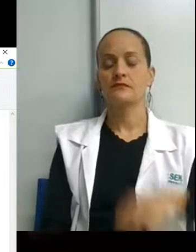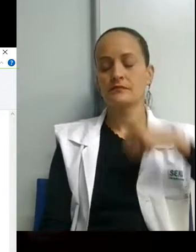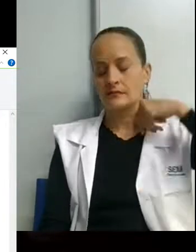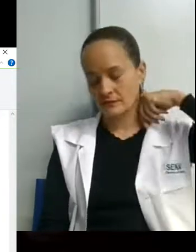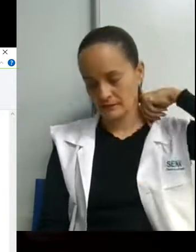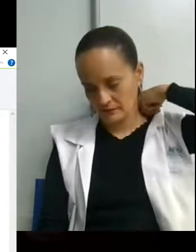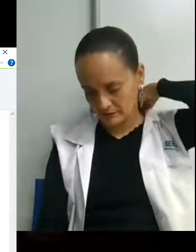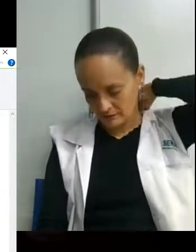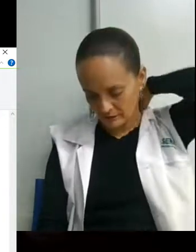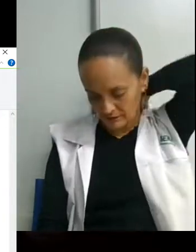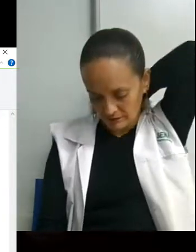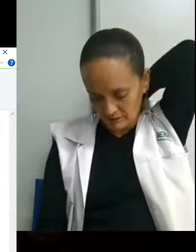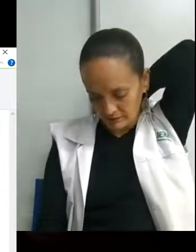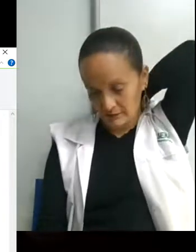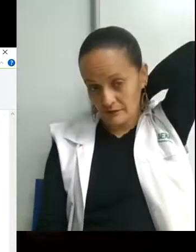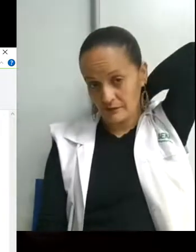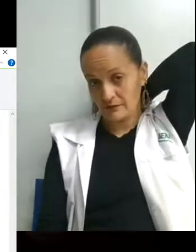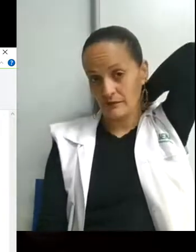Corrente é igual a